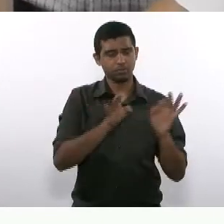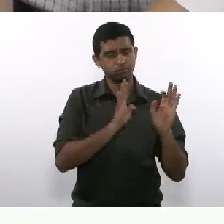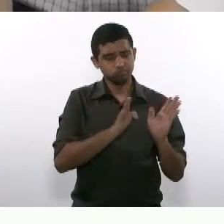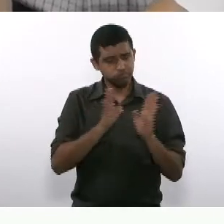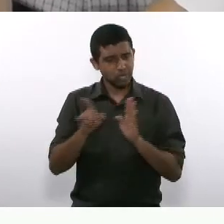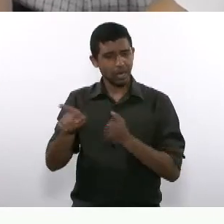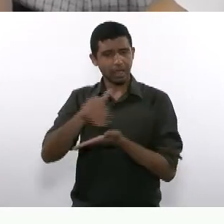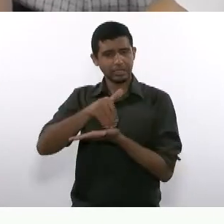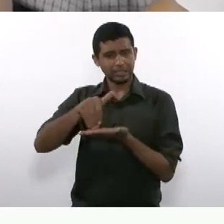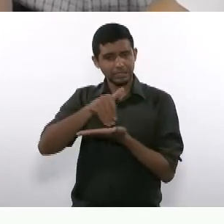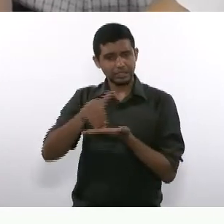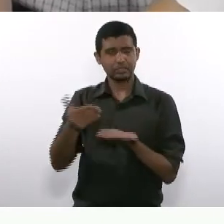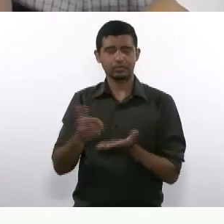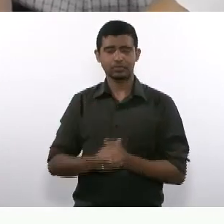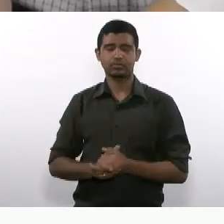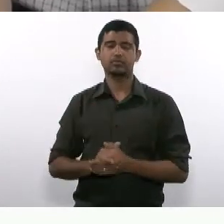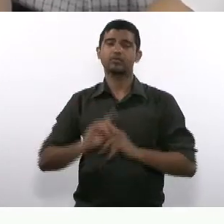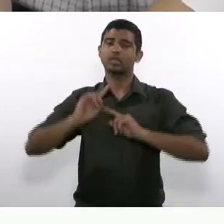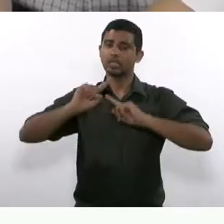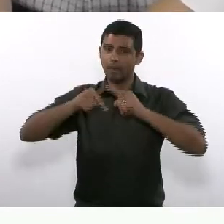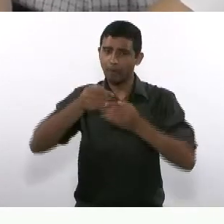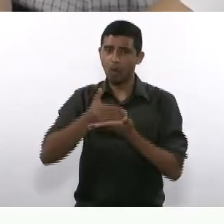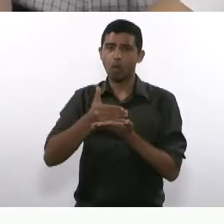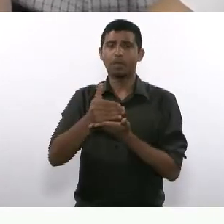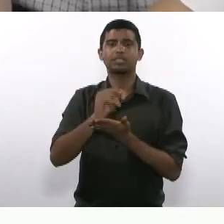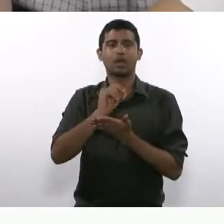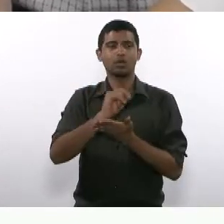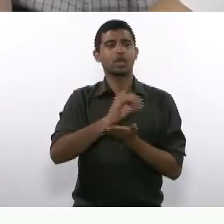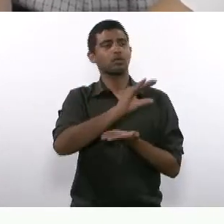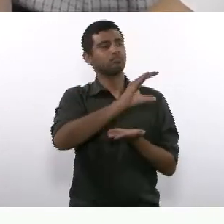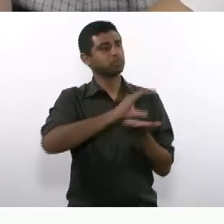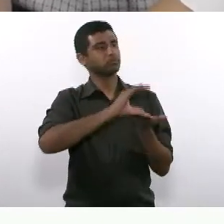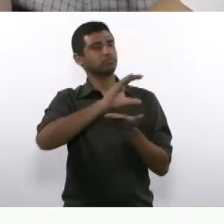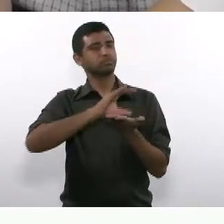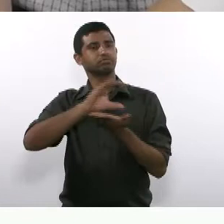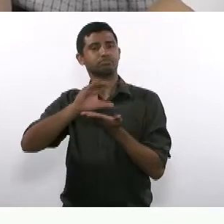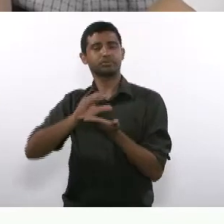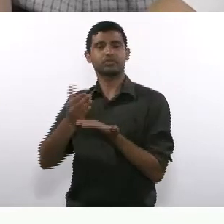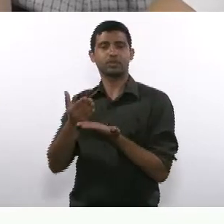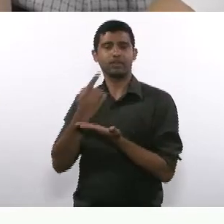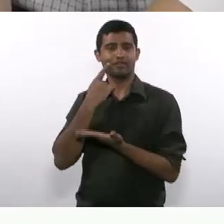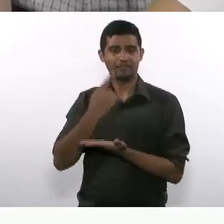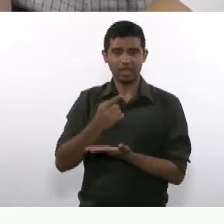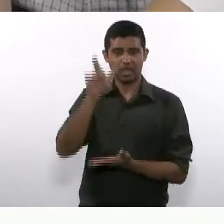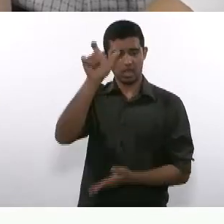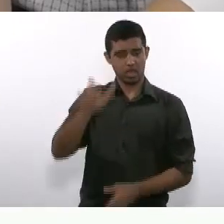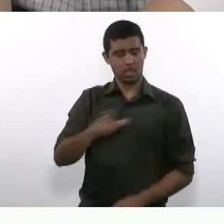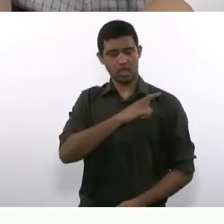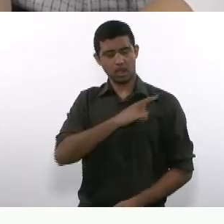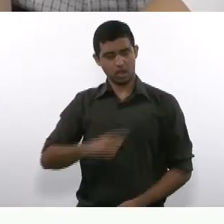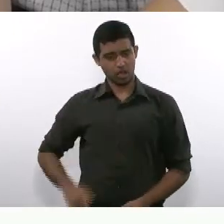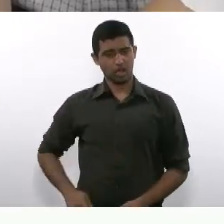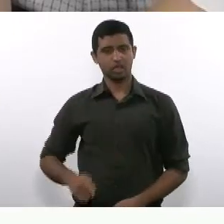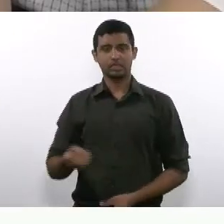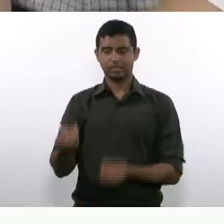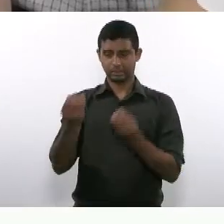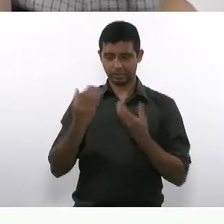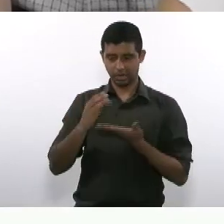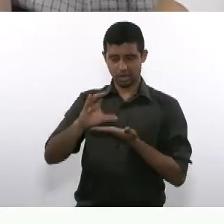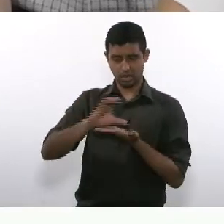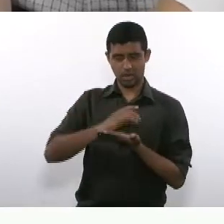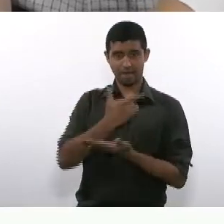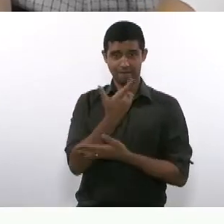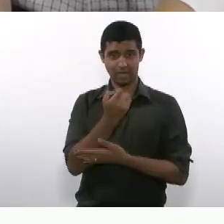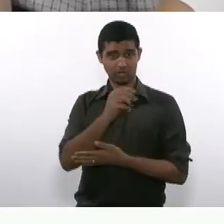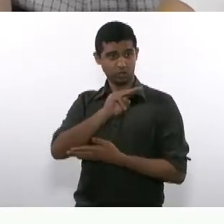depois começar a trazer recursos, que foi o que, quando o governador descontingenciou 20 milhões, nos deu um